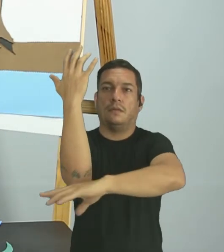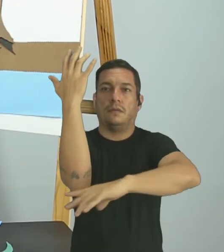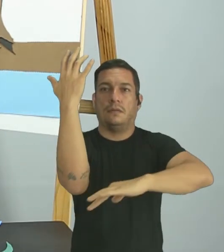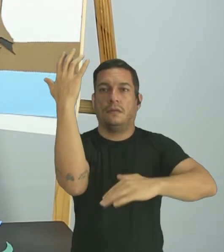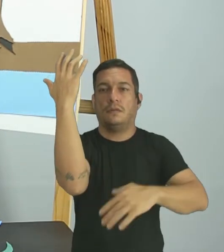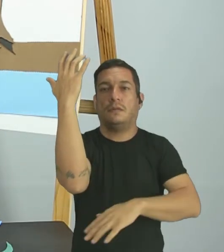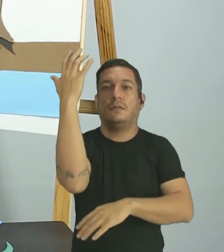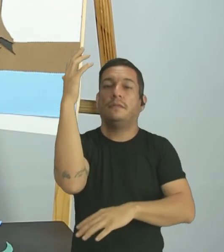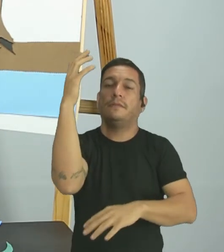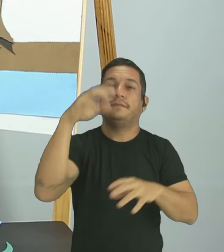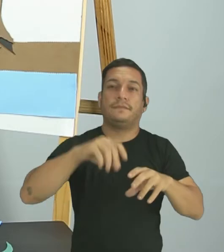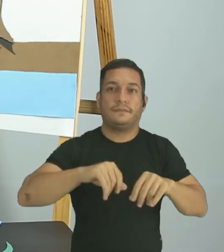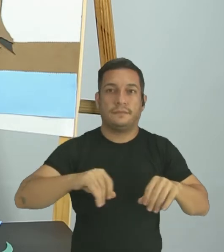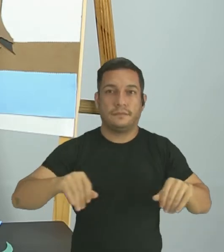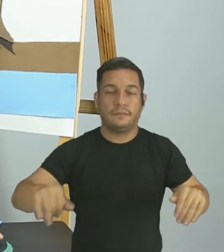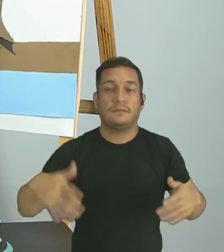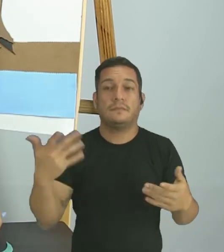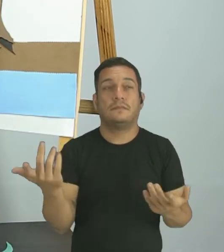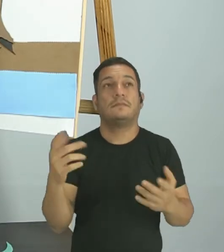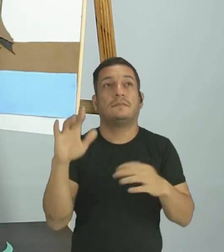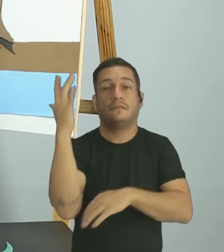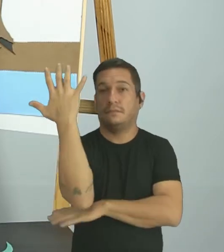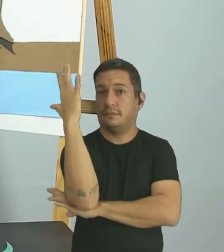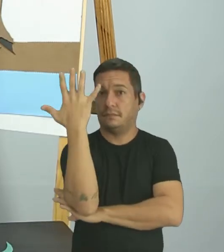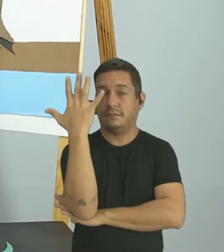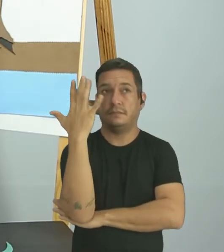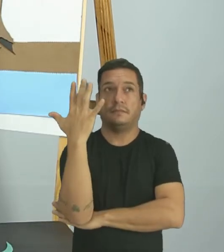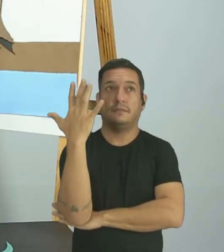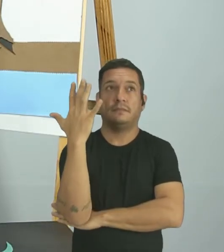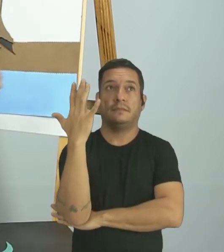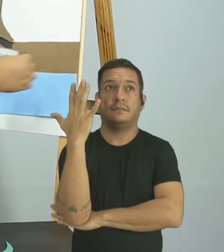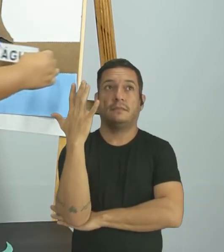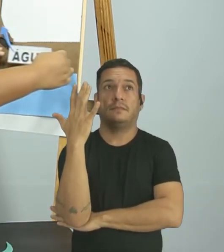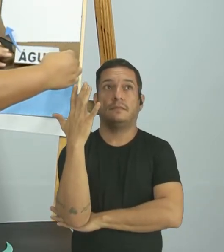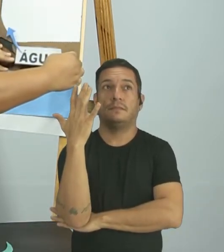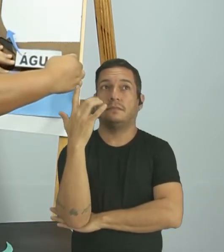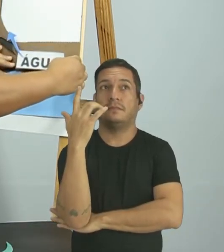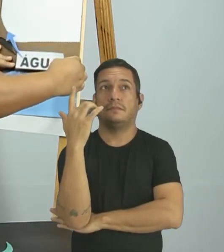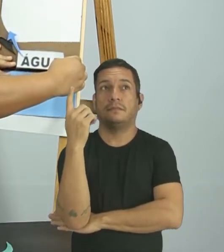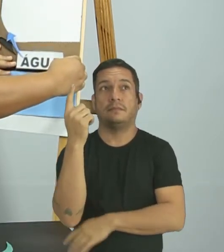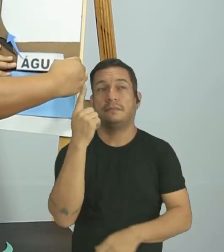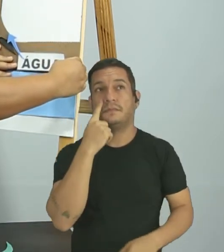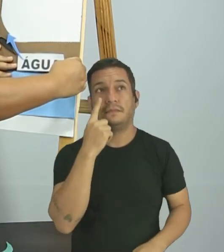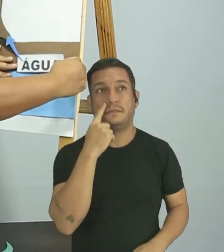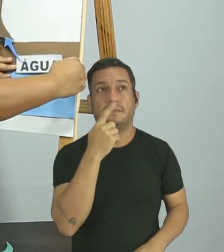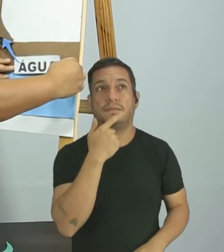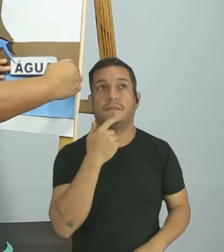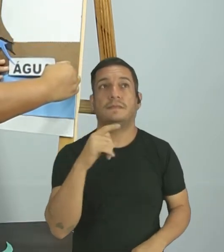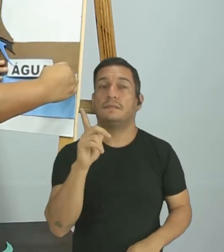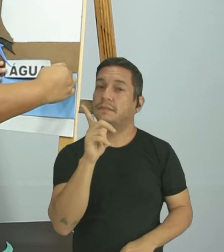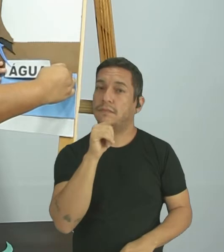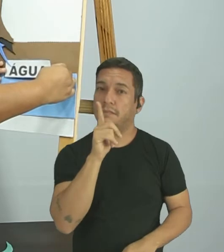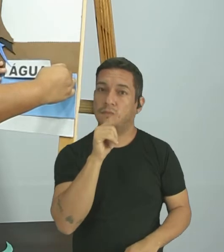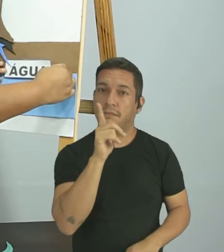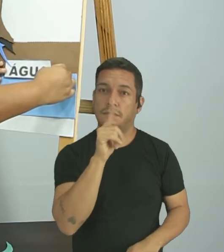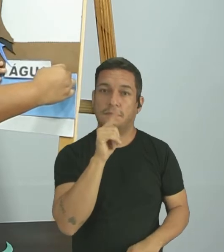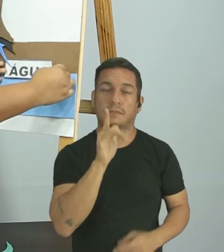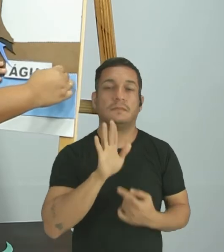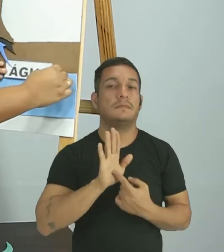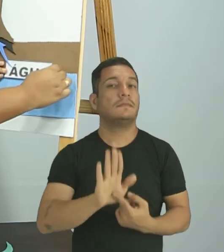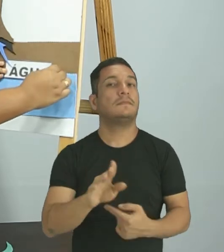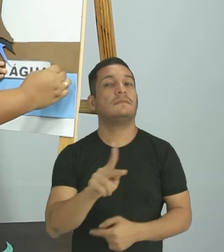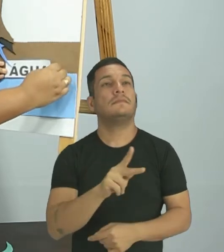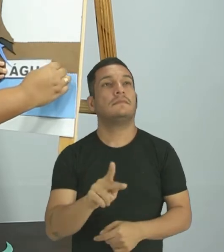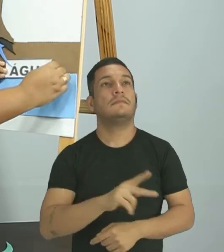aí, a planta, vamos colocar bem aqui toda a água em